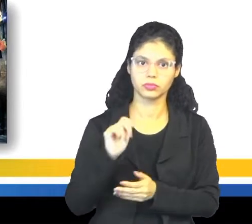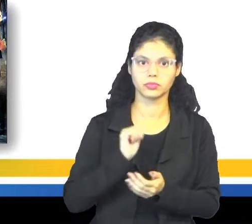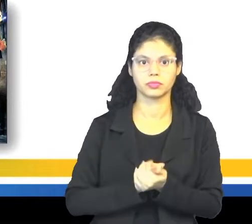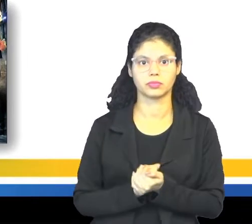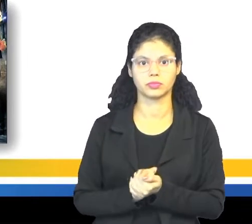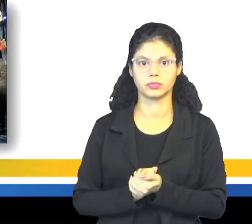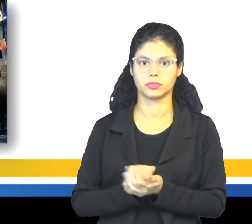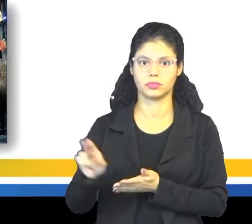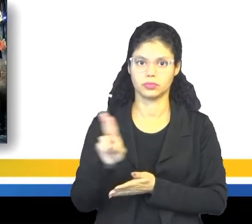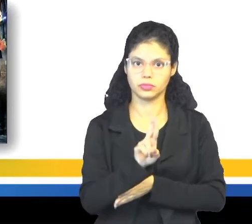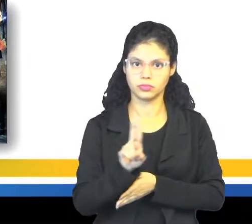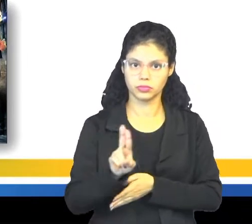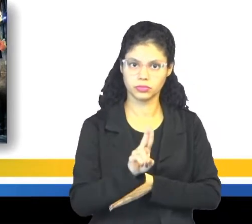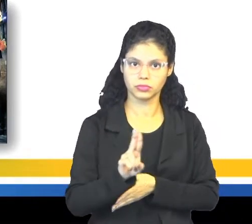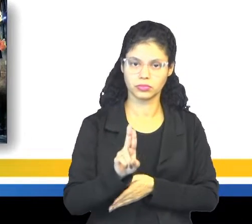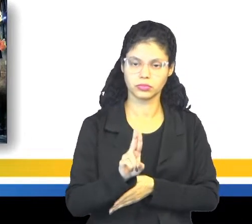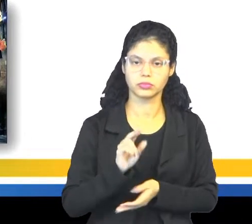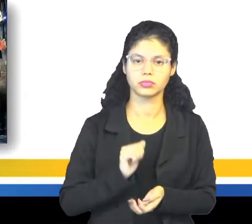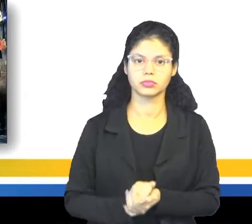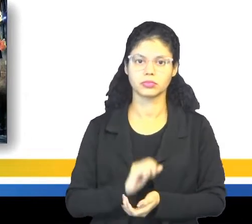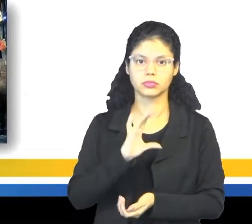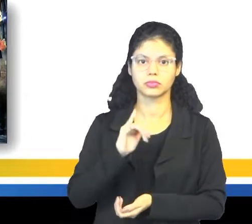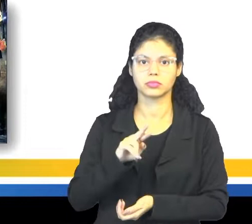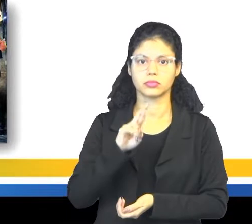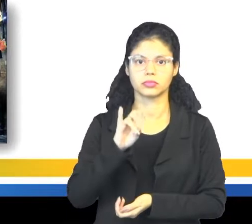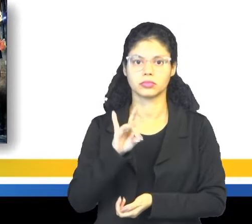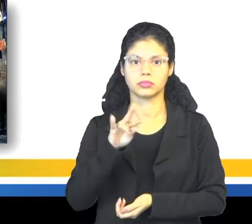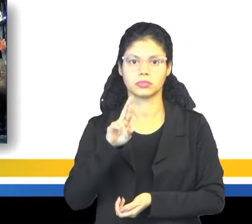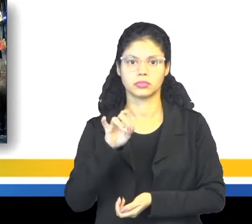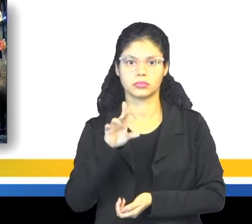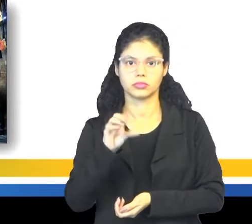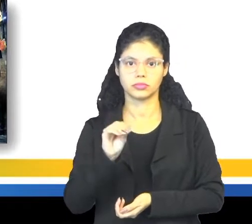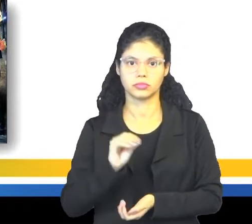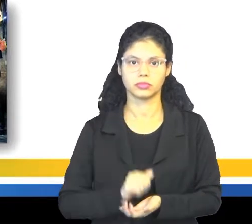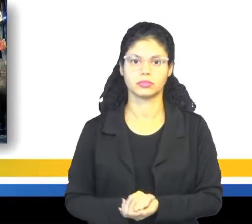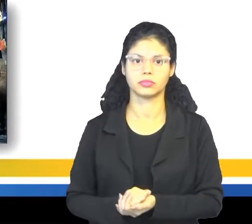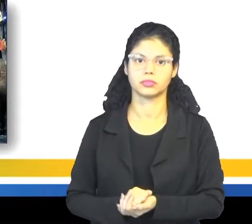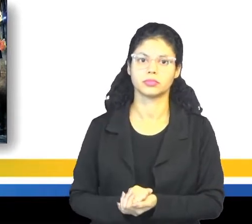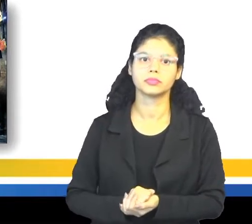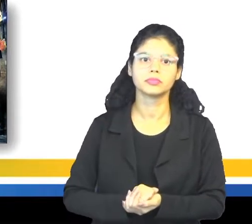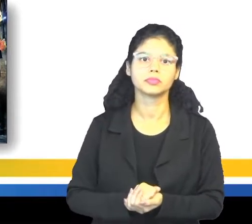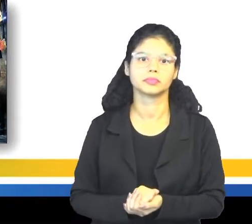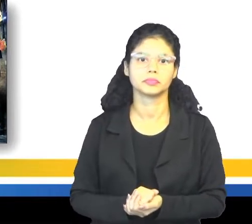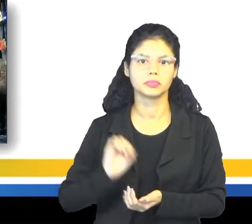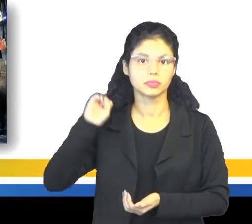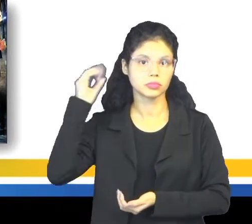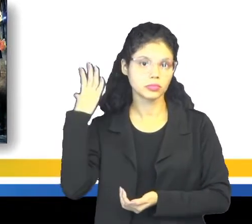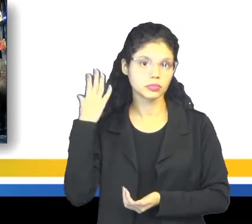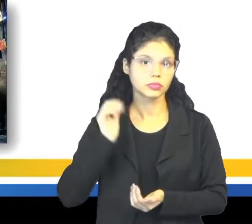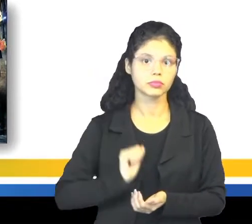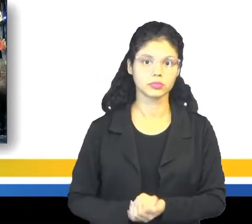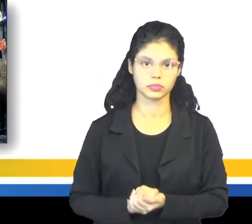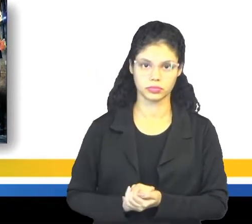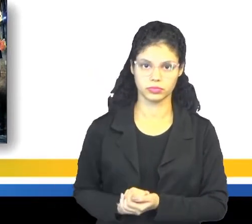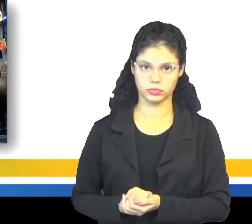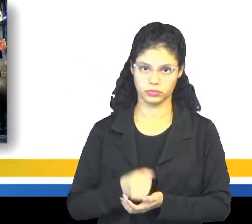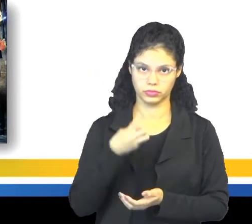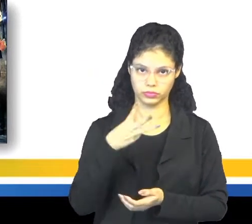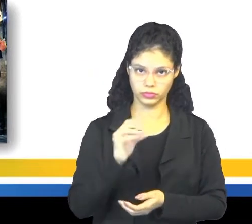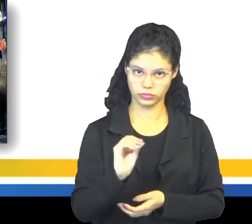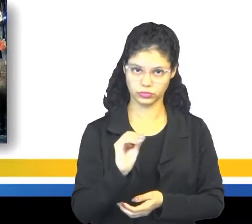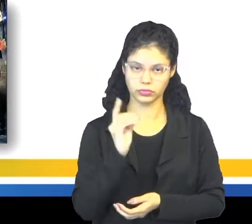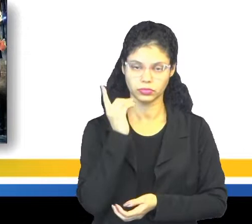de seu invento, ao qual chamaram de cinematógrafo. O evento causou